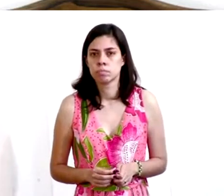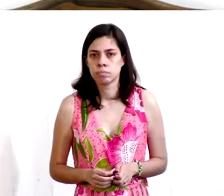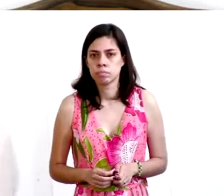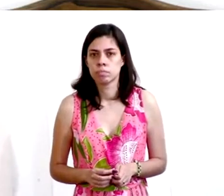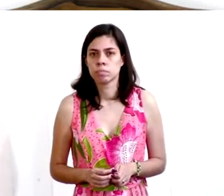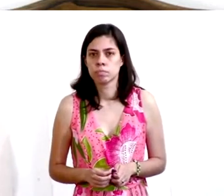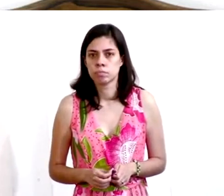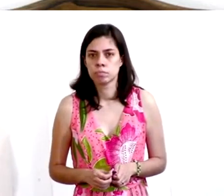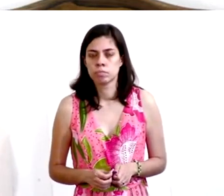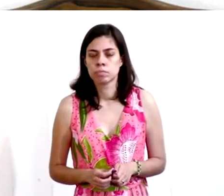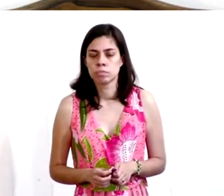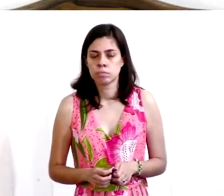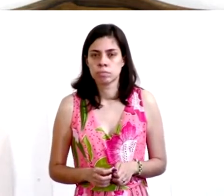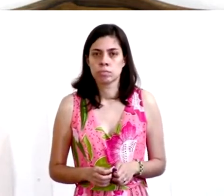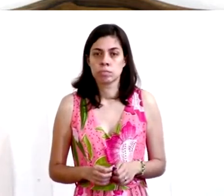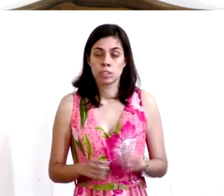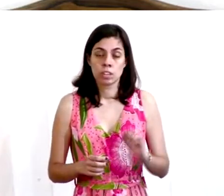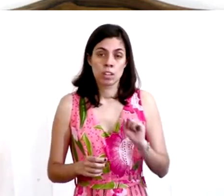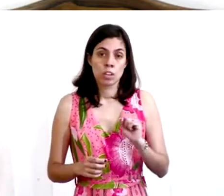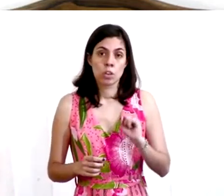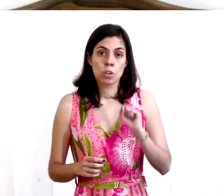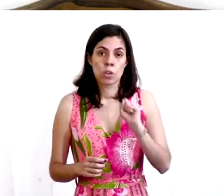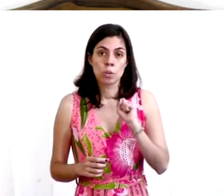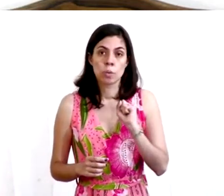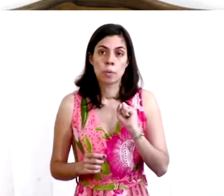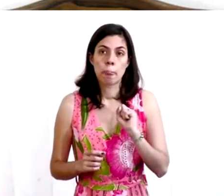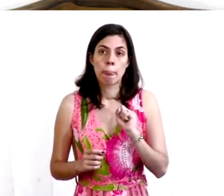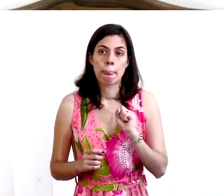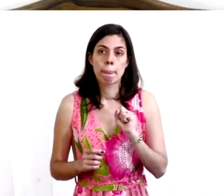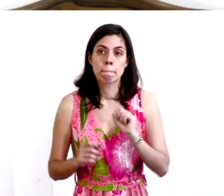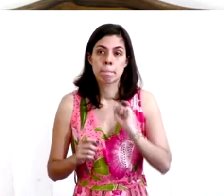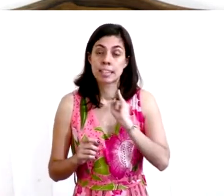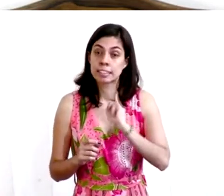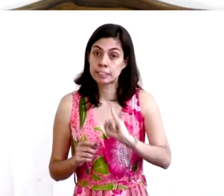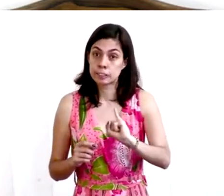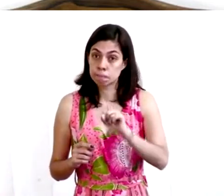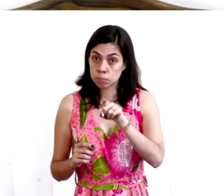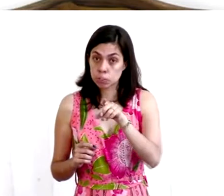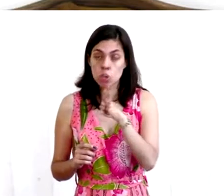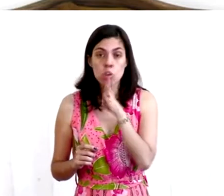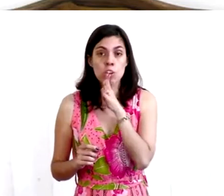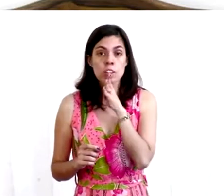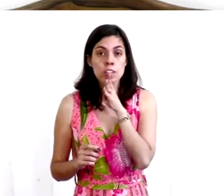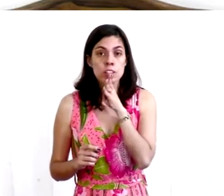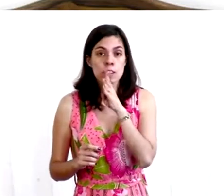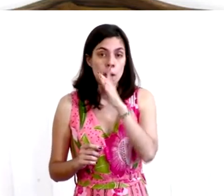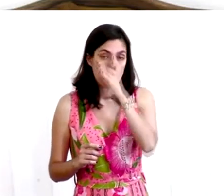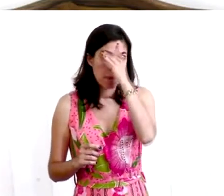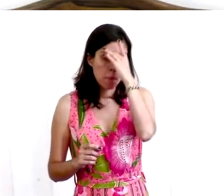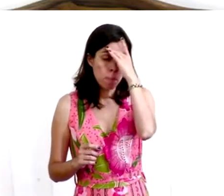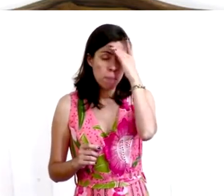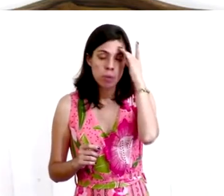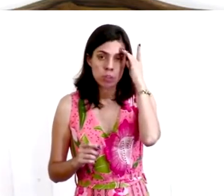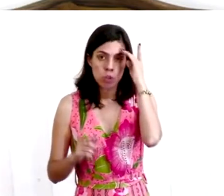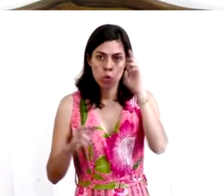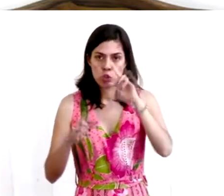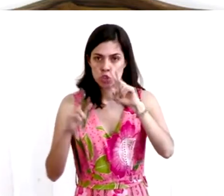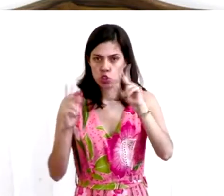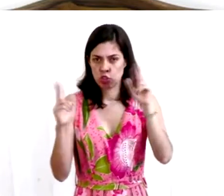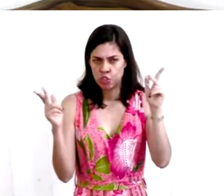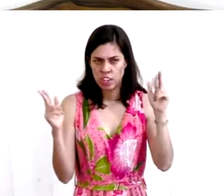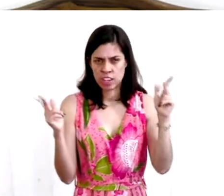para defender que Jesus Cristo não é Deus, principalmente, e para defender, entre outras coisas,